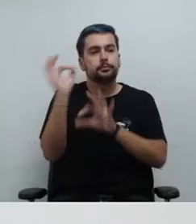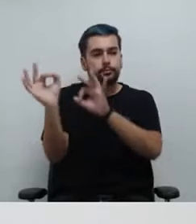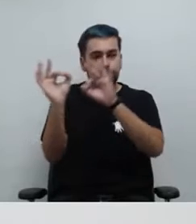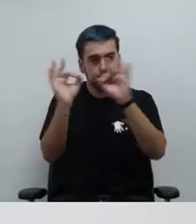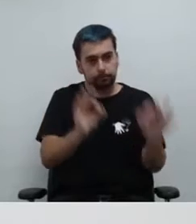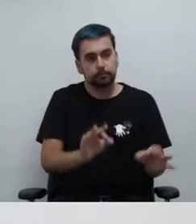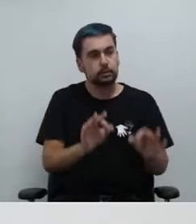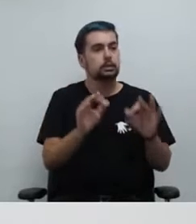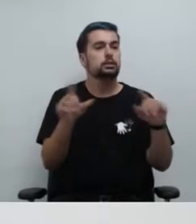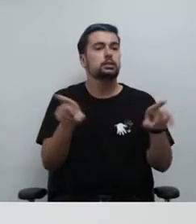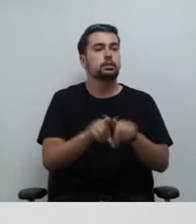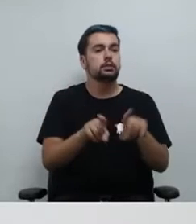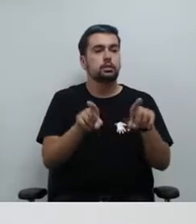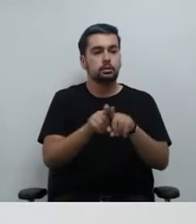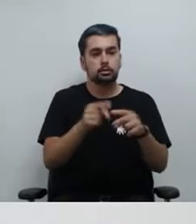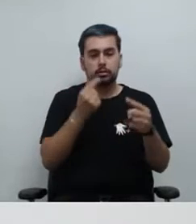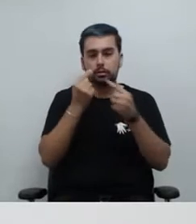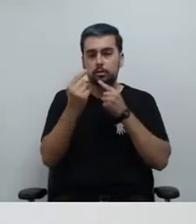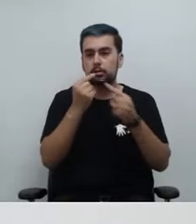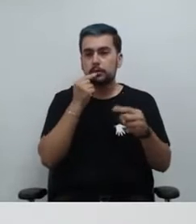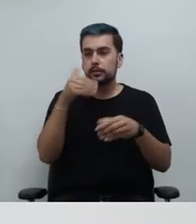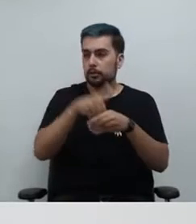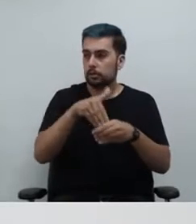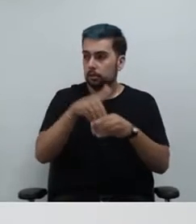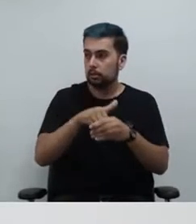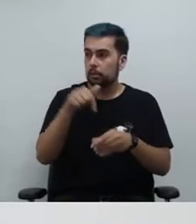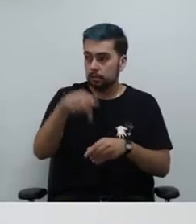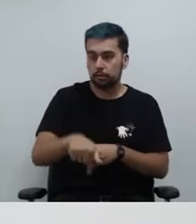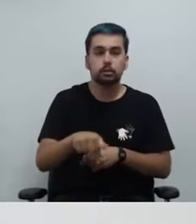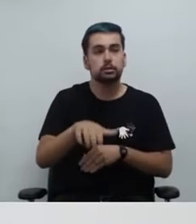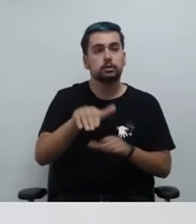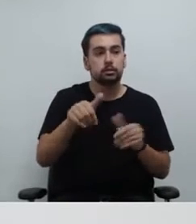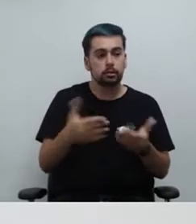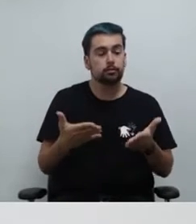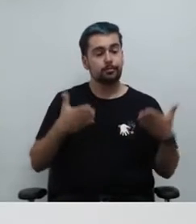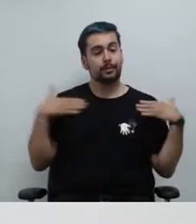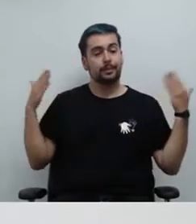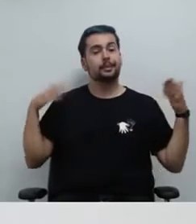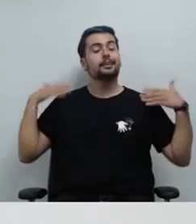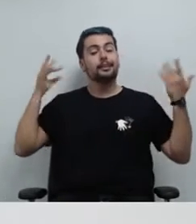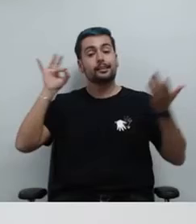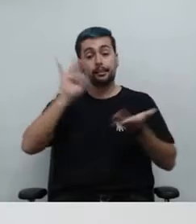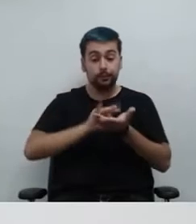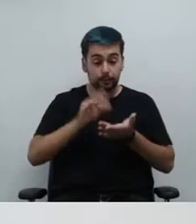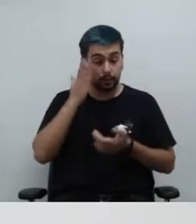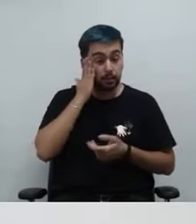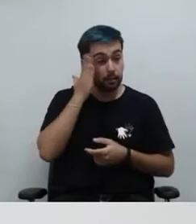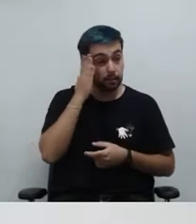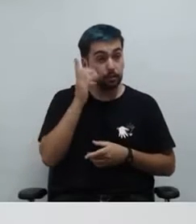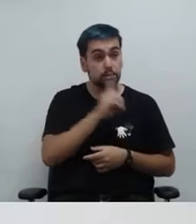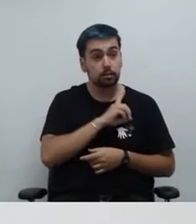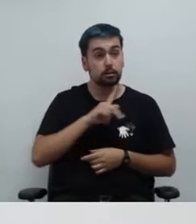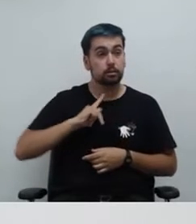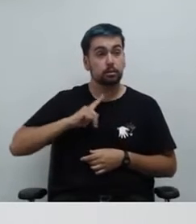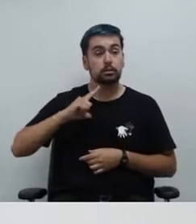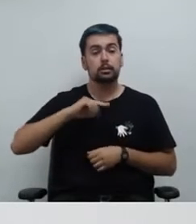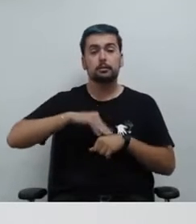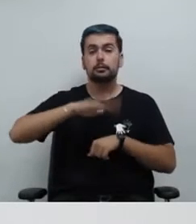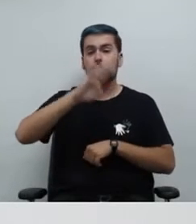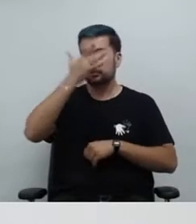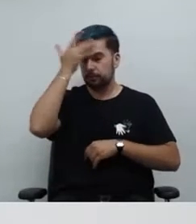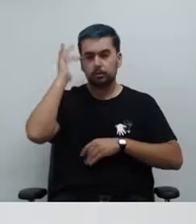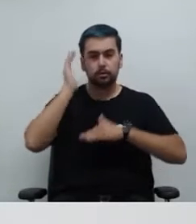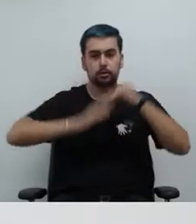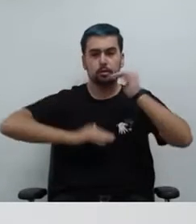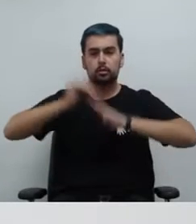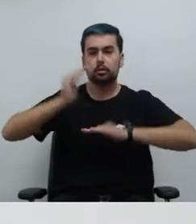Geral, prestigiaram o diálogo eleitoral dentro da instituição. Então, de fato, uma alegria saber que a Defensoria Pública vai ter mais profissionais. Nós